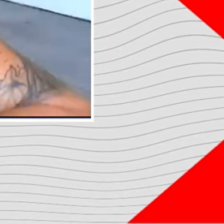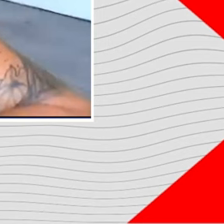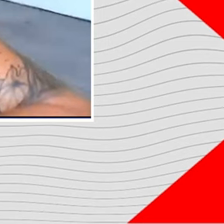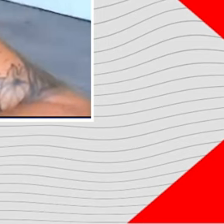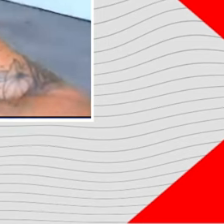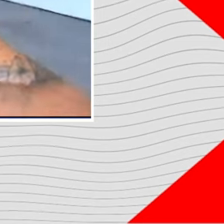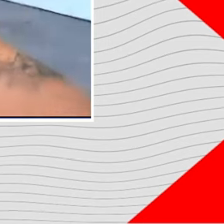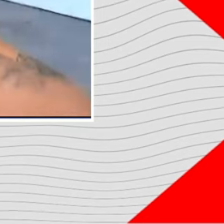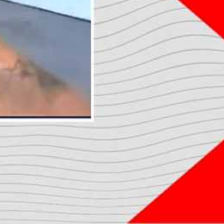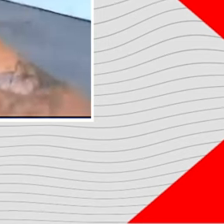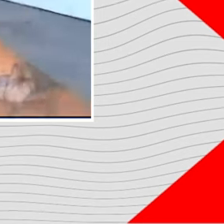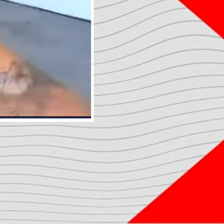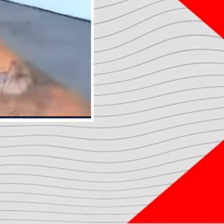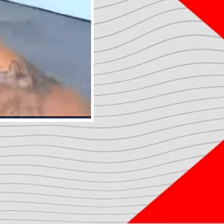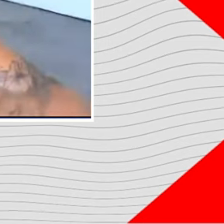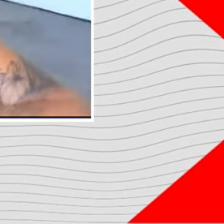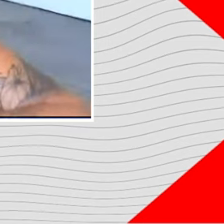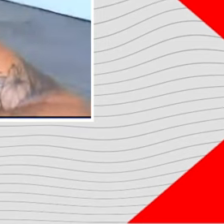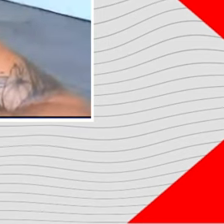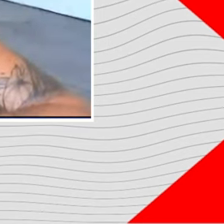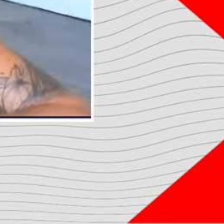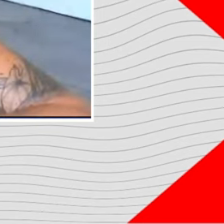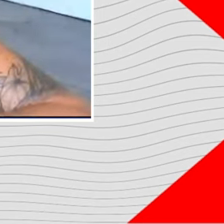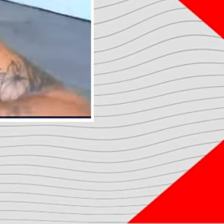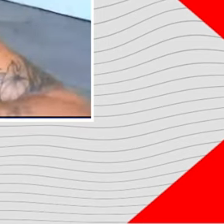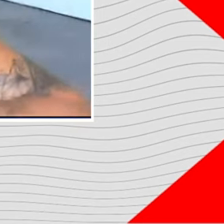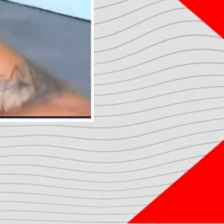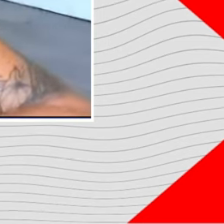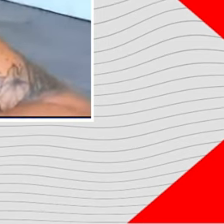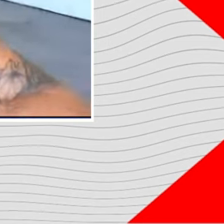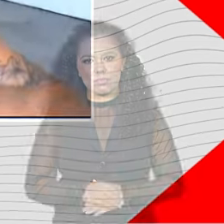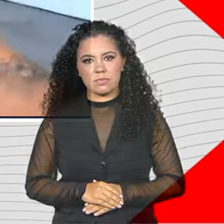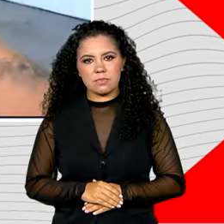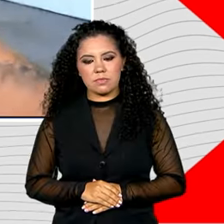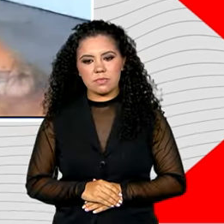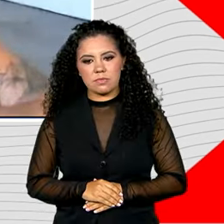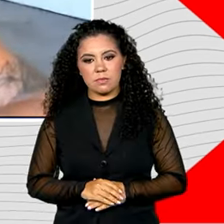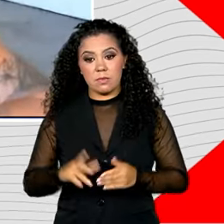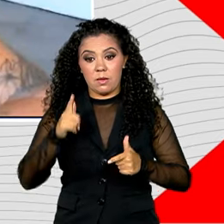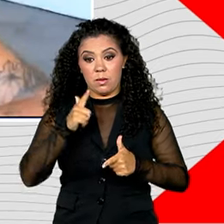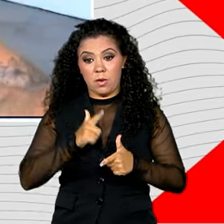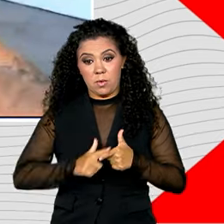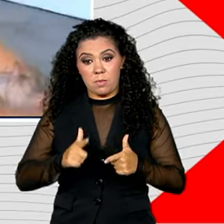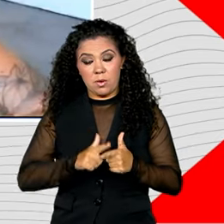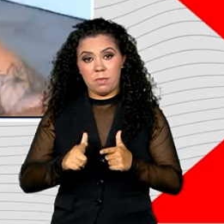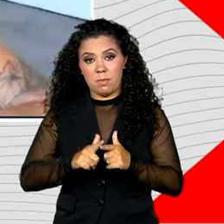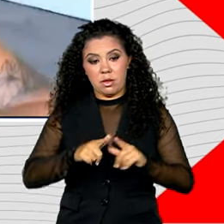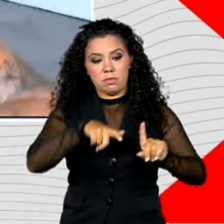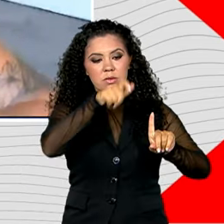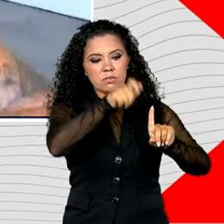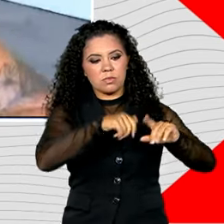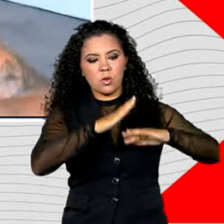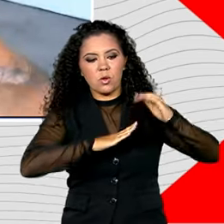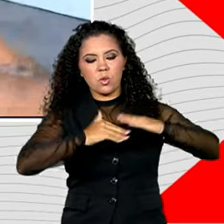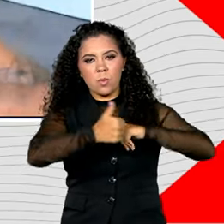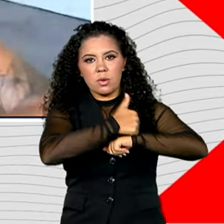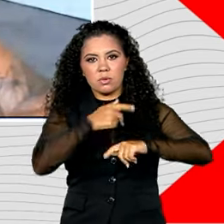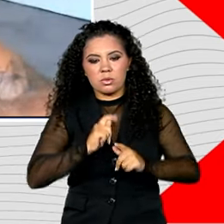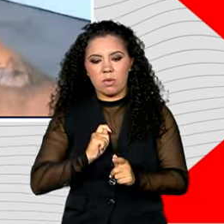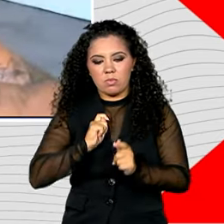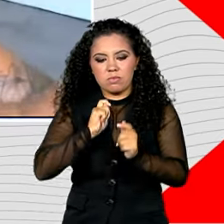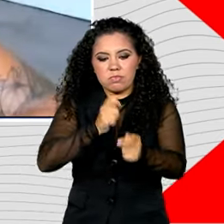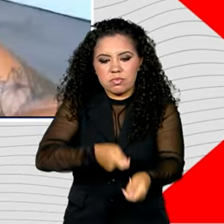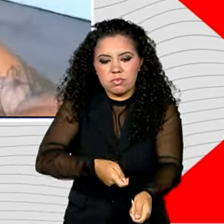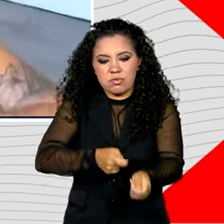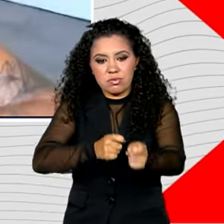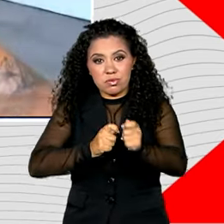da Amazônia, os problemas dos pescadores estão relacionados à estrutura do Estado. Atenção da estrutura do Estado, isso é na seca